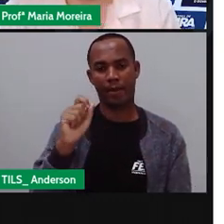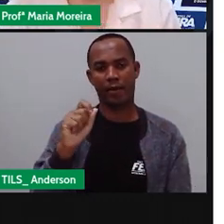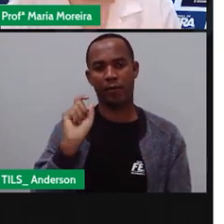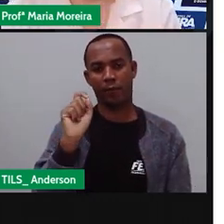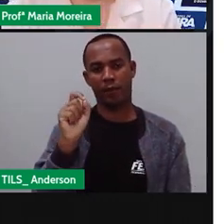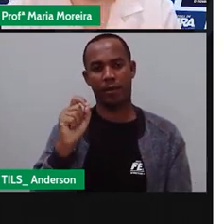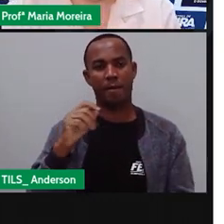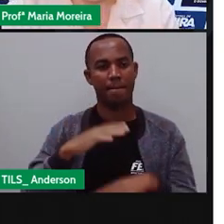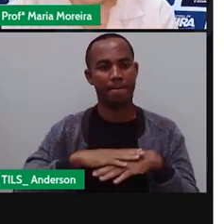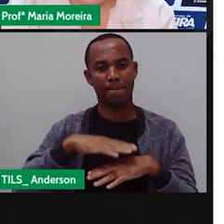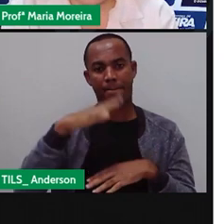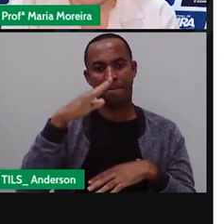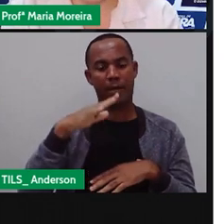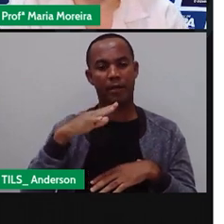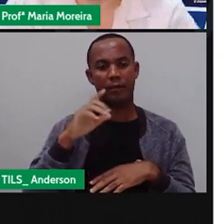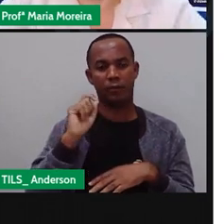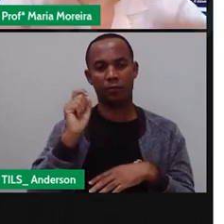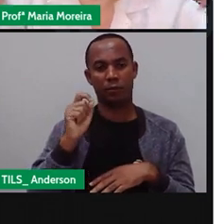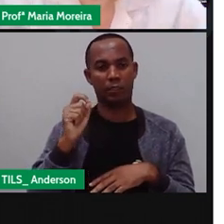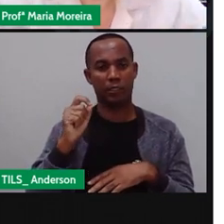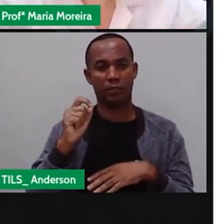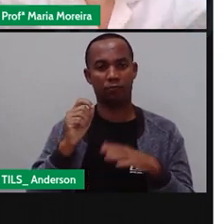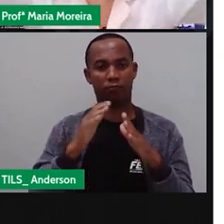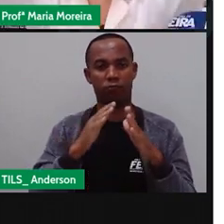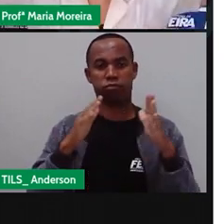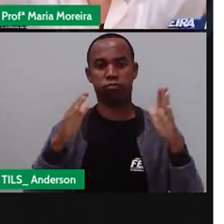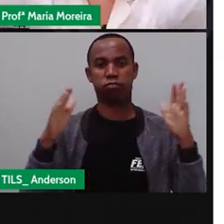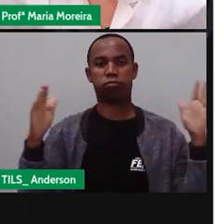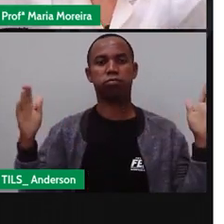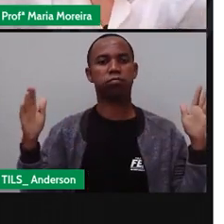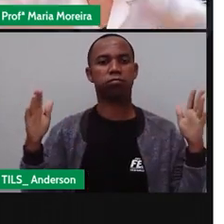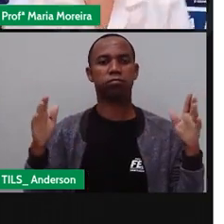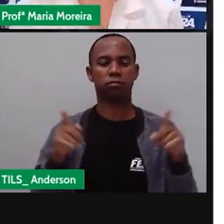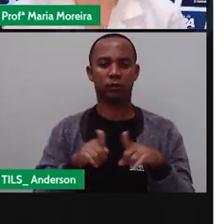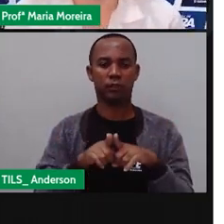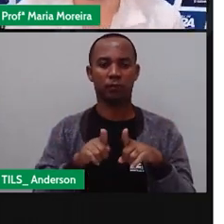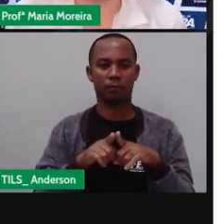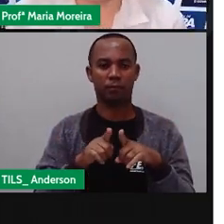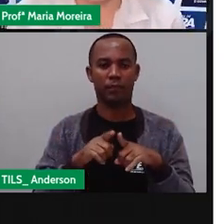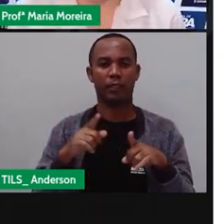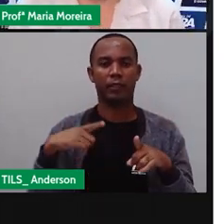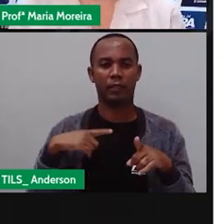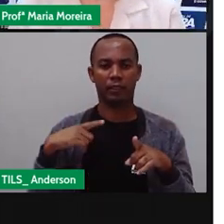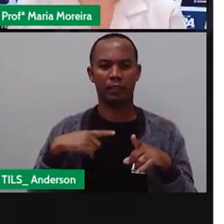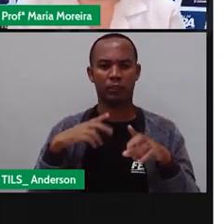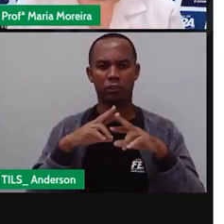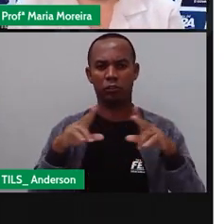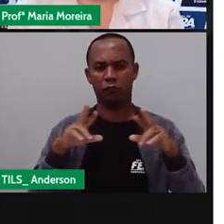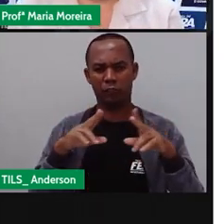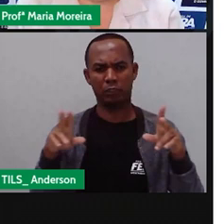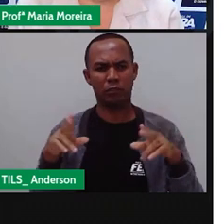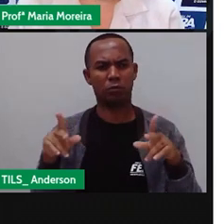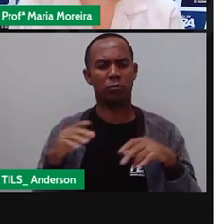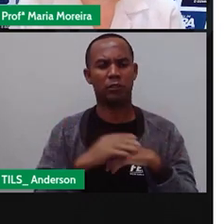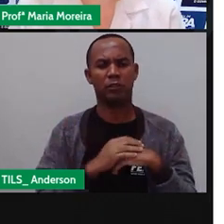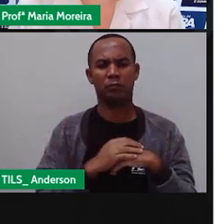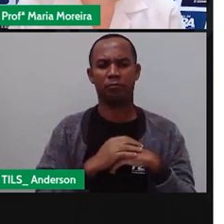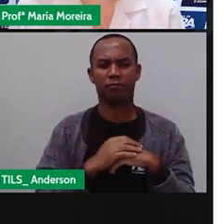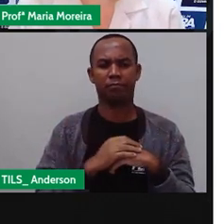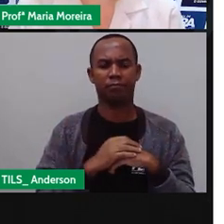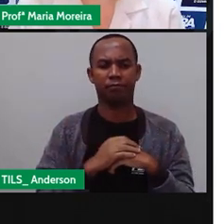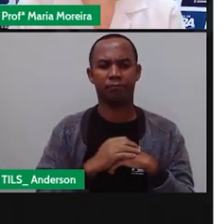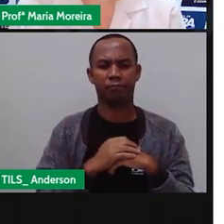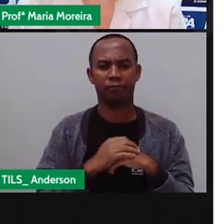definição mais abrangente, né? Bem mais ampla, bem maior, e contempla diversas manifestações artísticas e